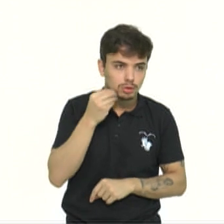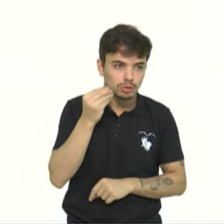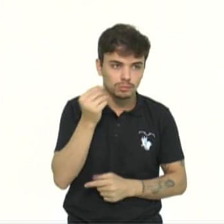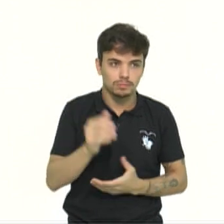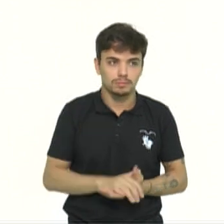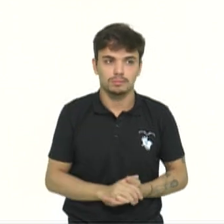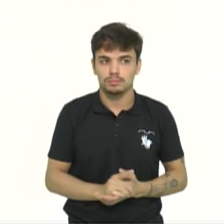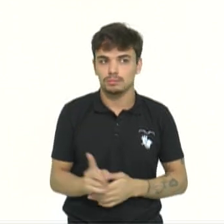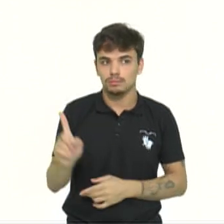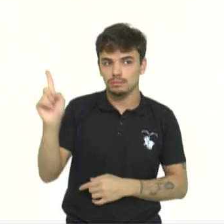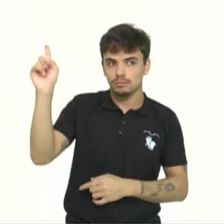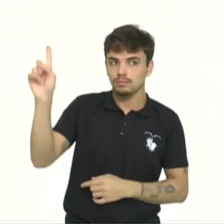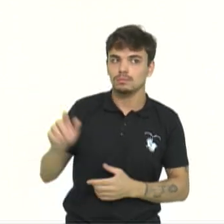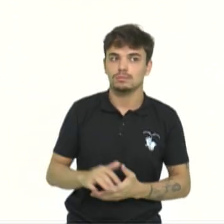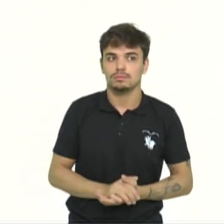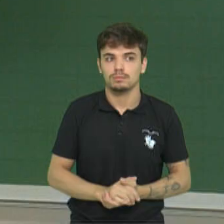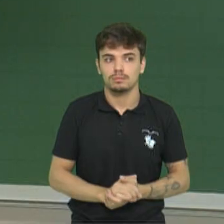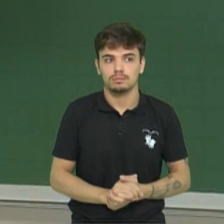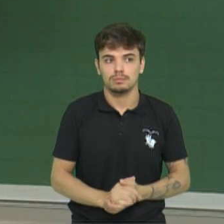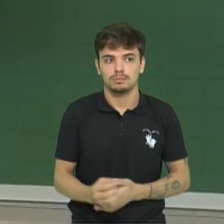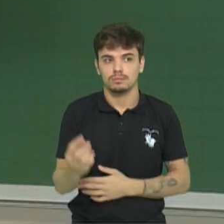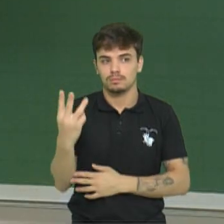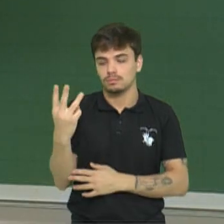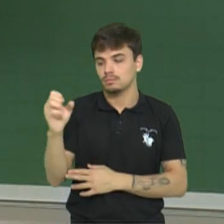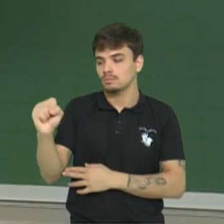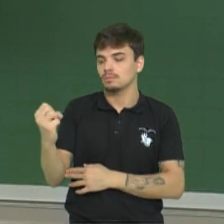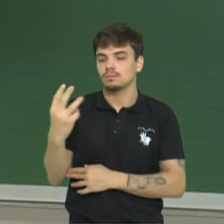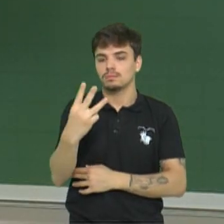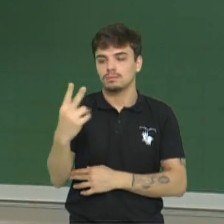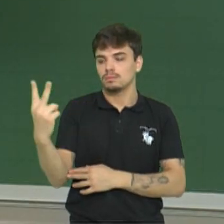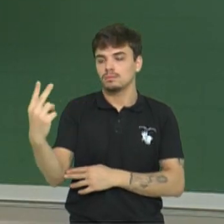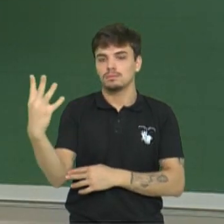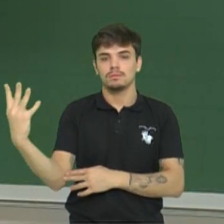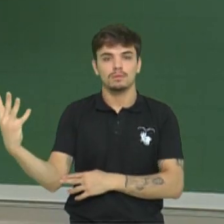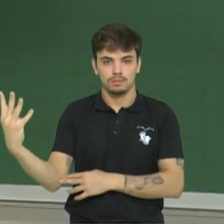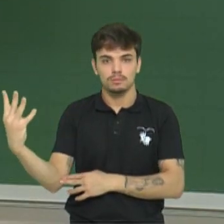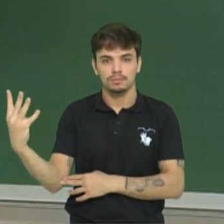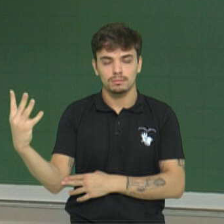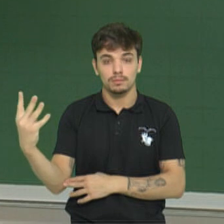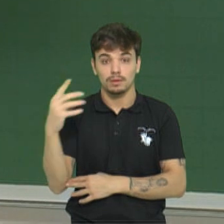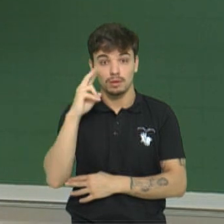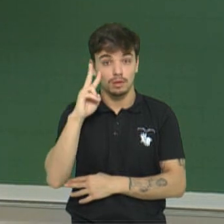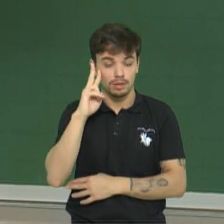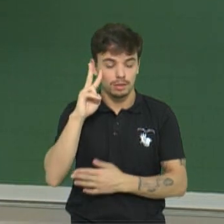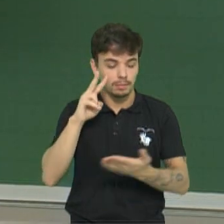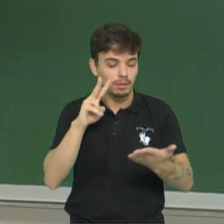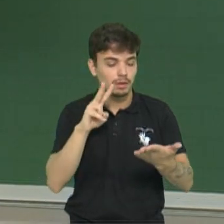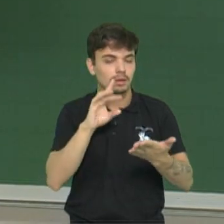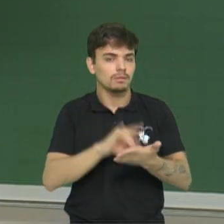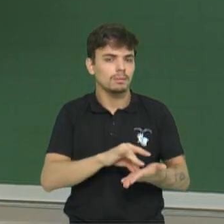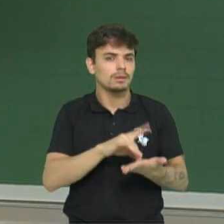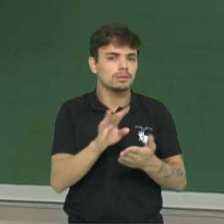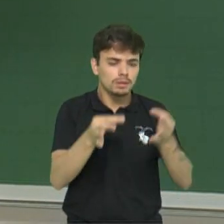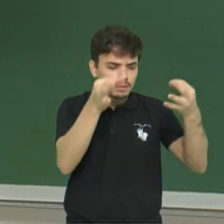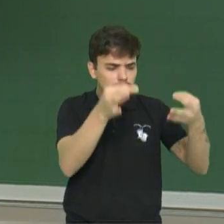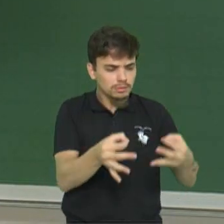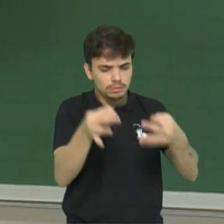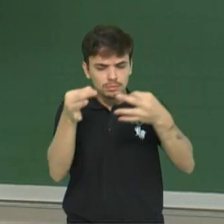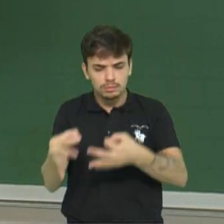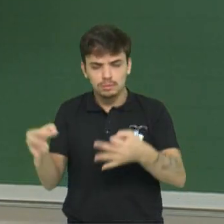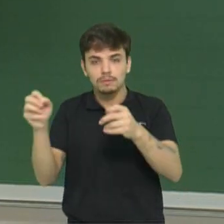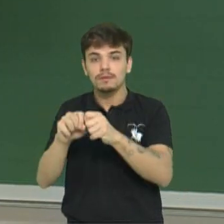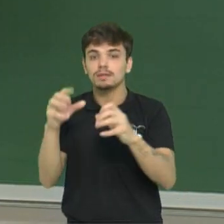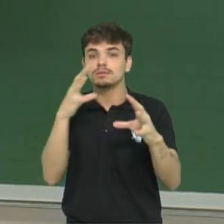E aí vai ficar assim, 3, 8, 3, 2 e 4. Lembrando que para confirmar se isso aqui está tudo bem certinho, a gente